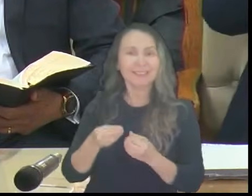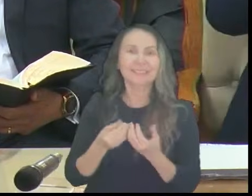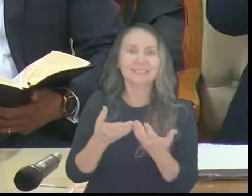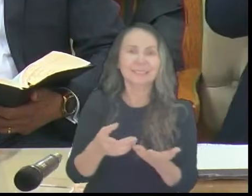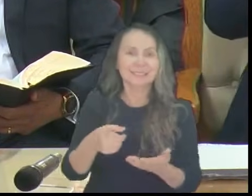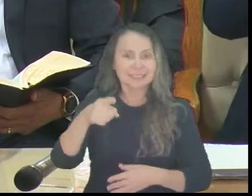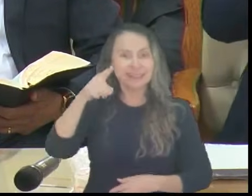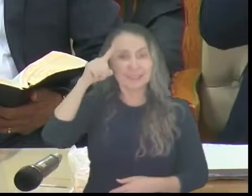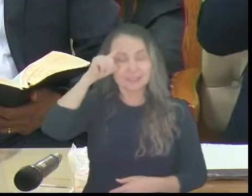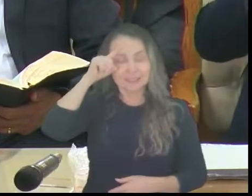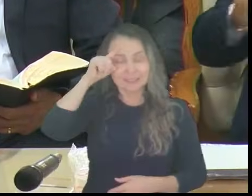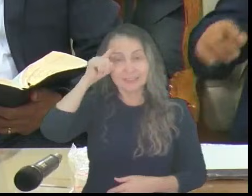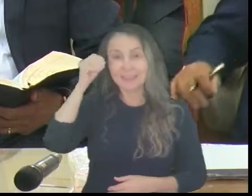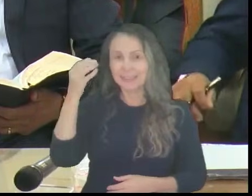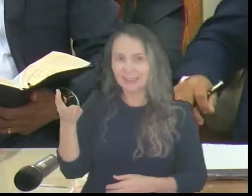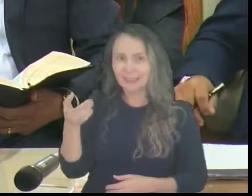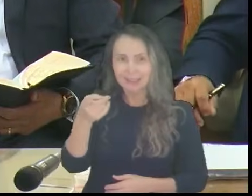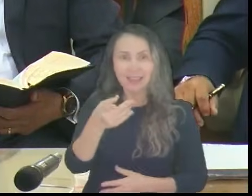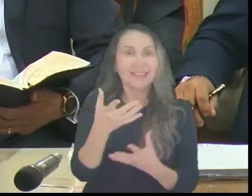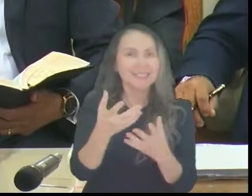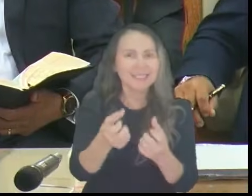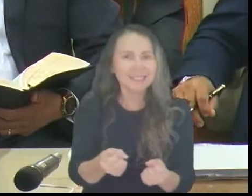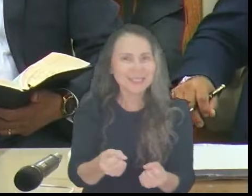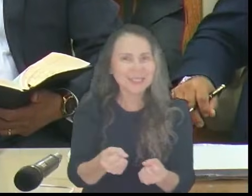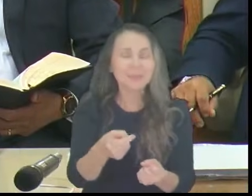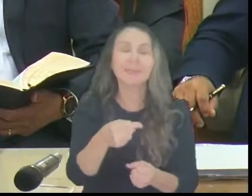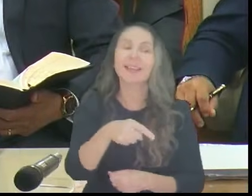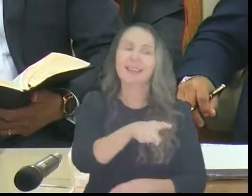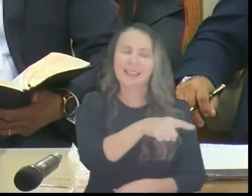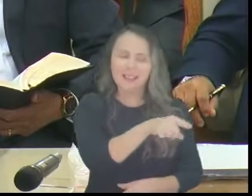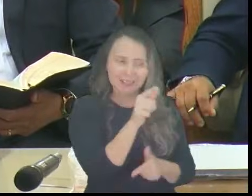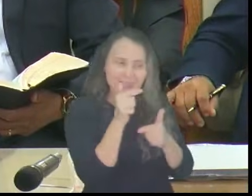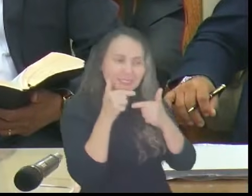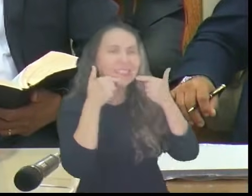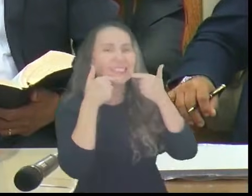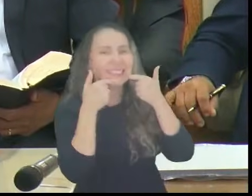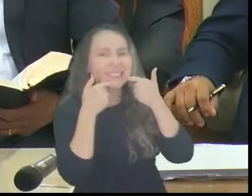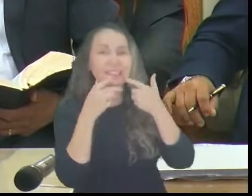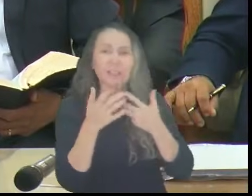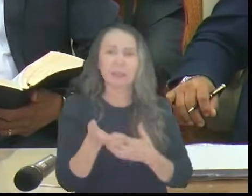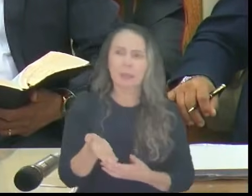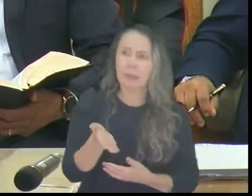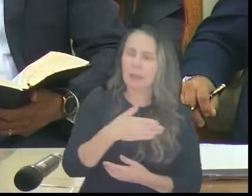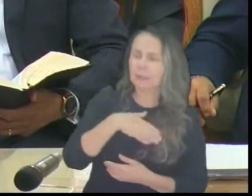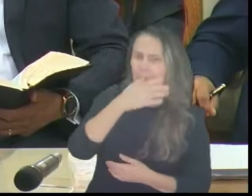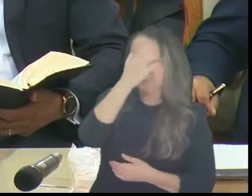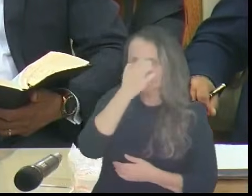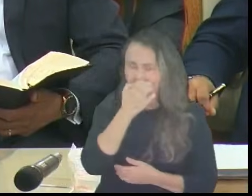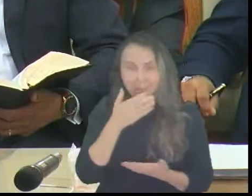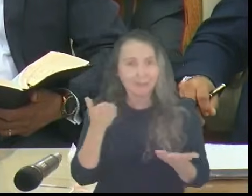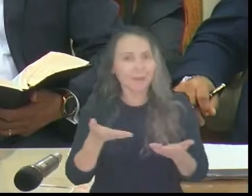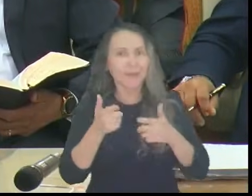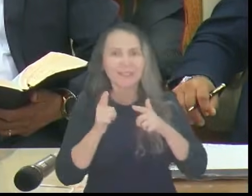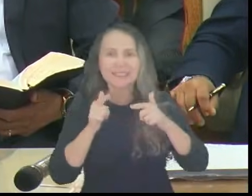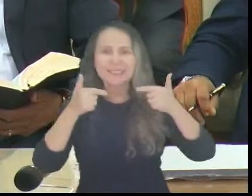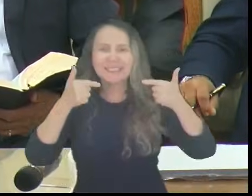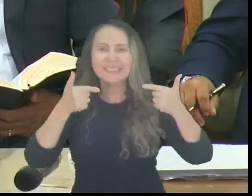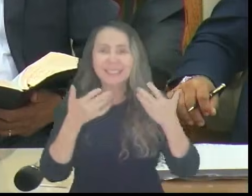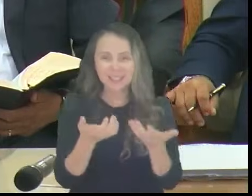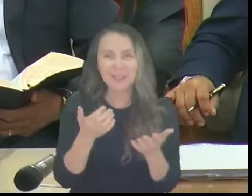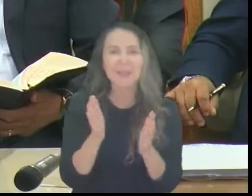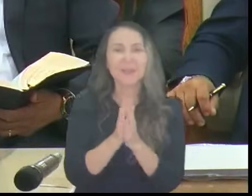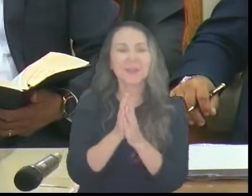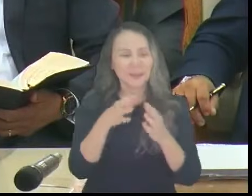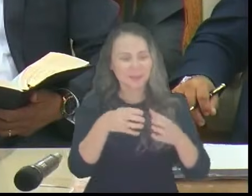aceitam? Apareceu até um sorriso na face, glória a Jesus. Estava tudo sisudo, mas agora riram. Amém? Os irmãos querem orar por